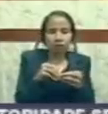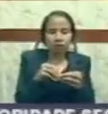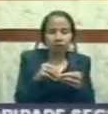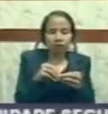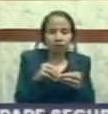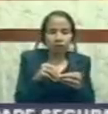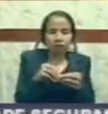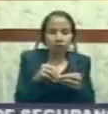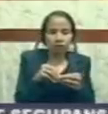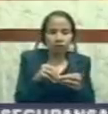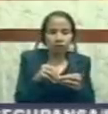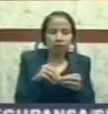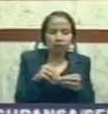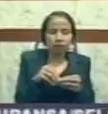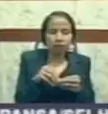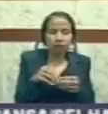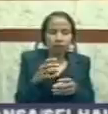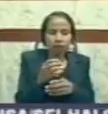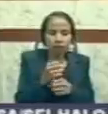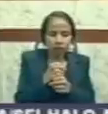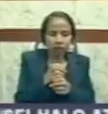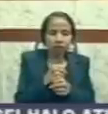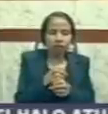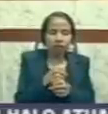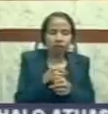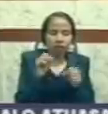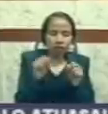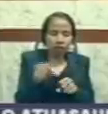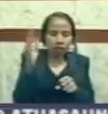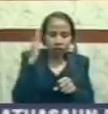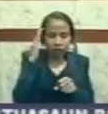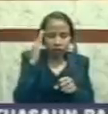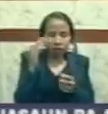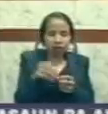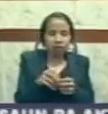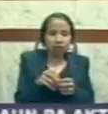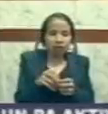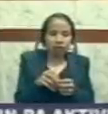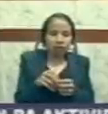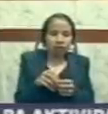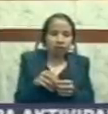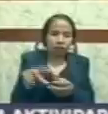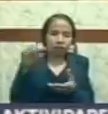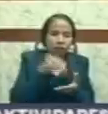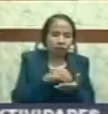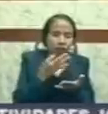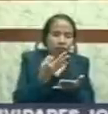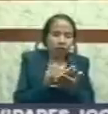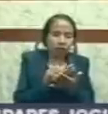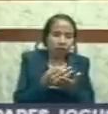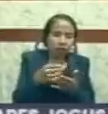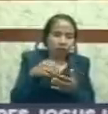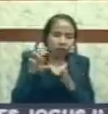despesa ou receita global ida para atuar, né? Instituição hira que não vê a tama ou san estado, né? Hira.